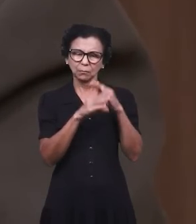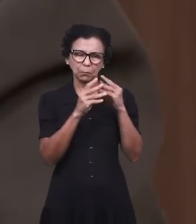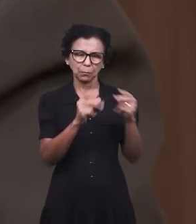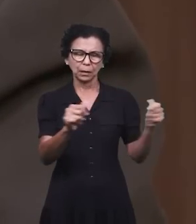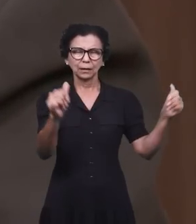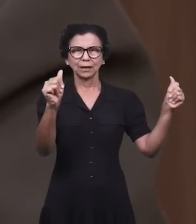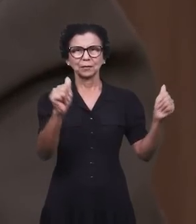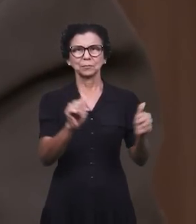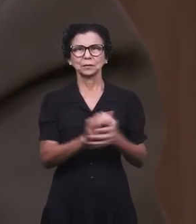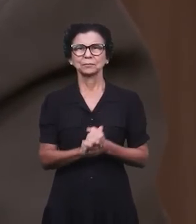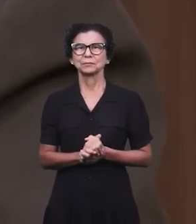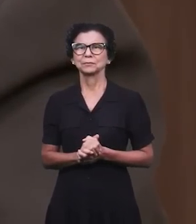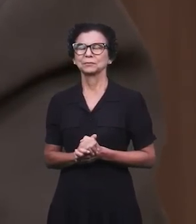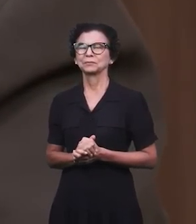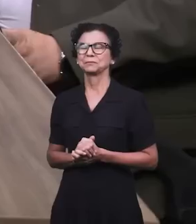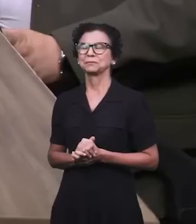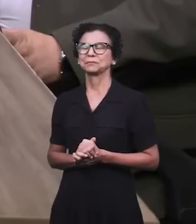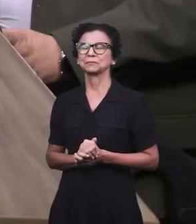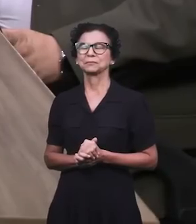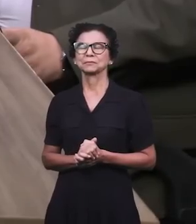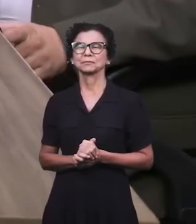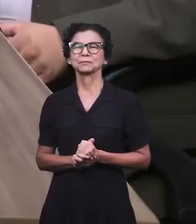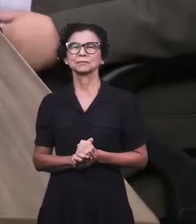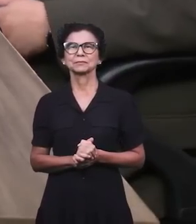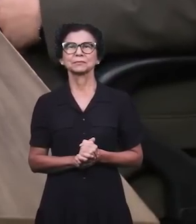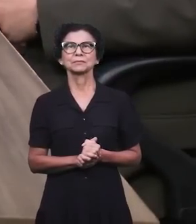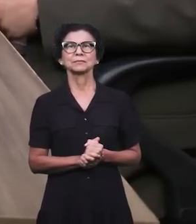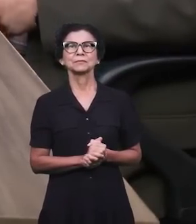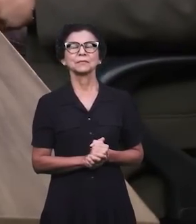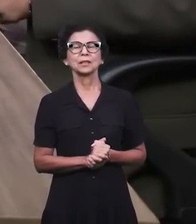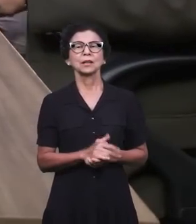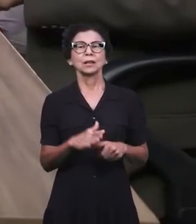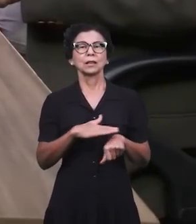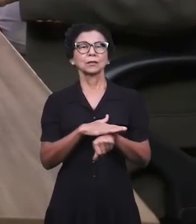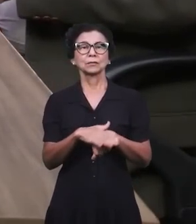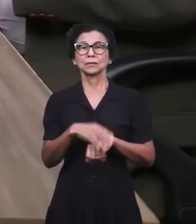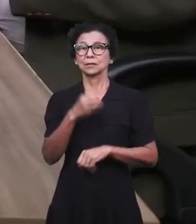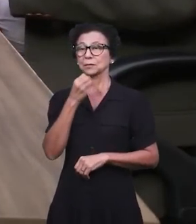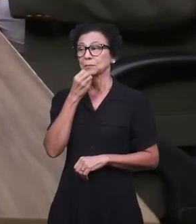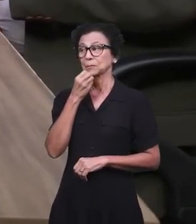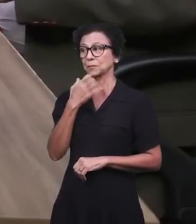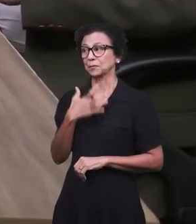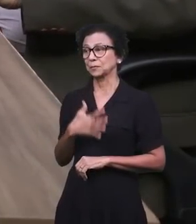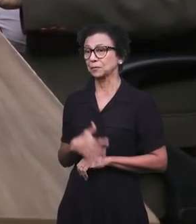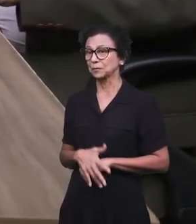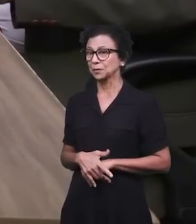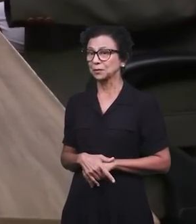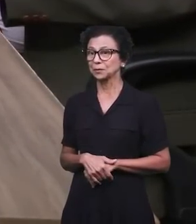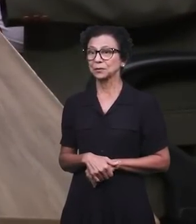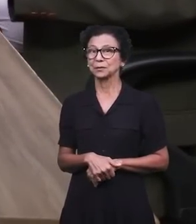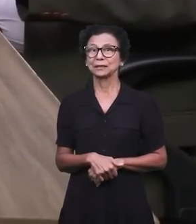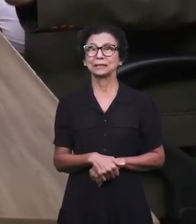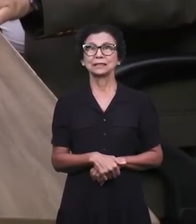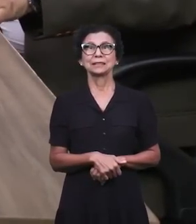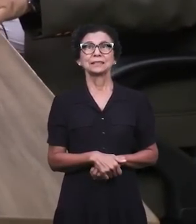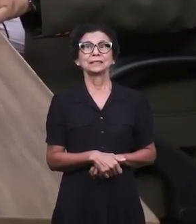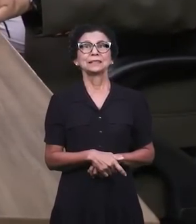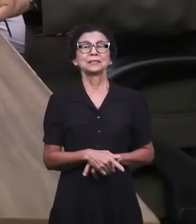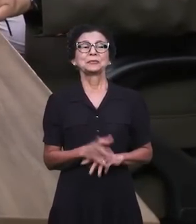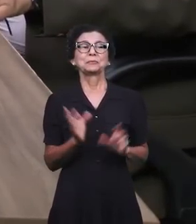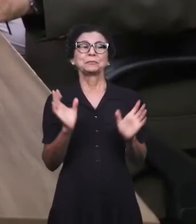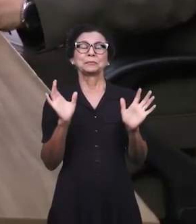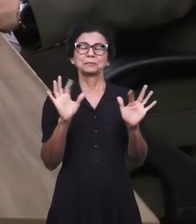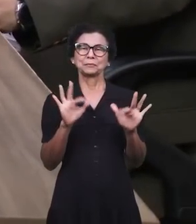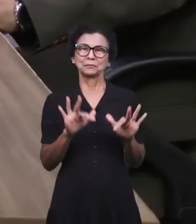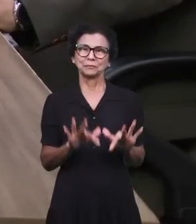tesouro está na eternidade. Maravilha. Bem, olha, a conversa está muito boa, mas nós precisamos chegar para as nossas considerações finais. Eu vou